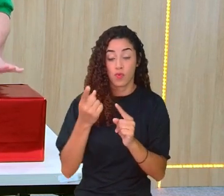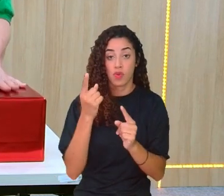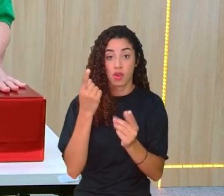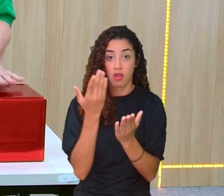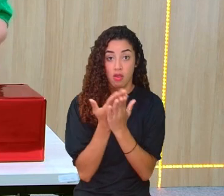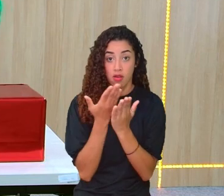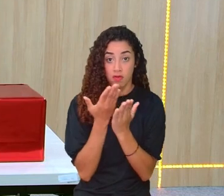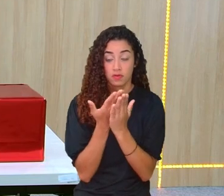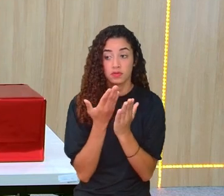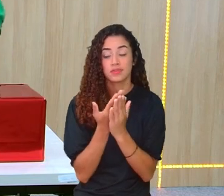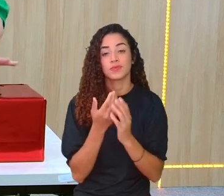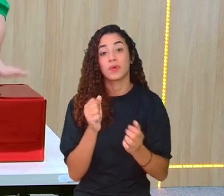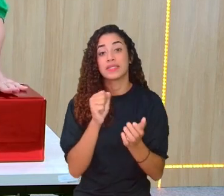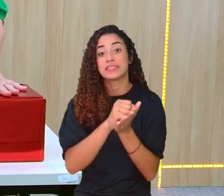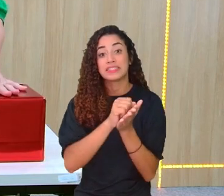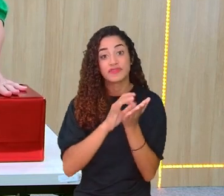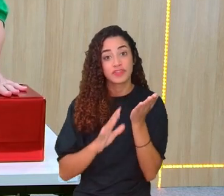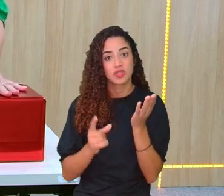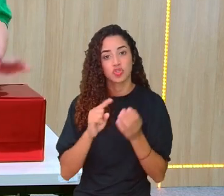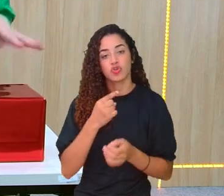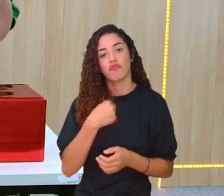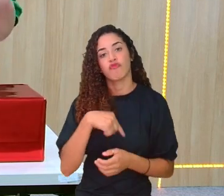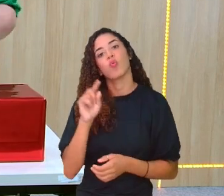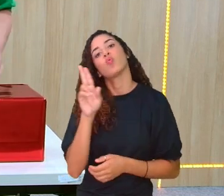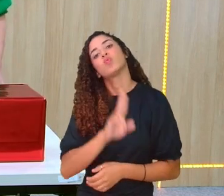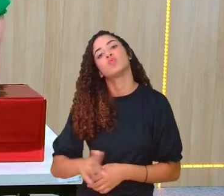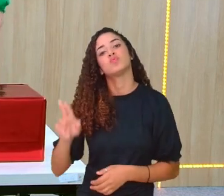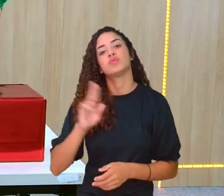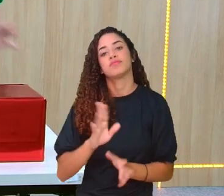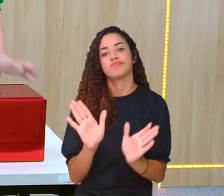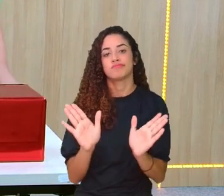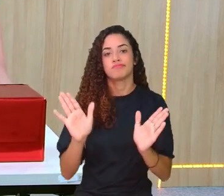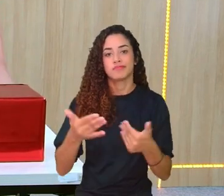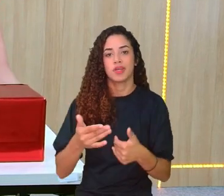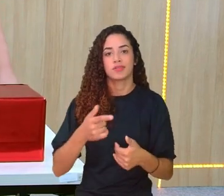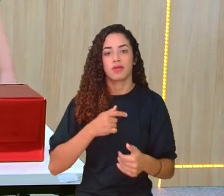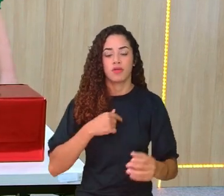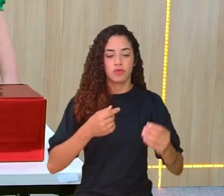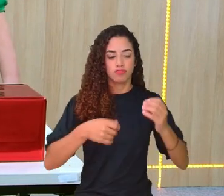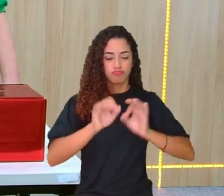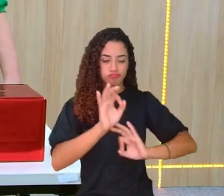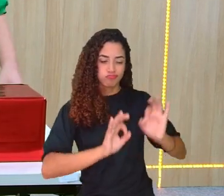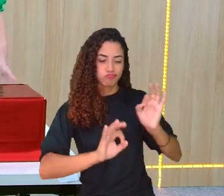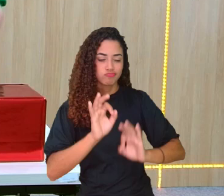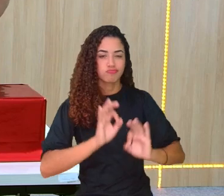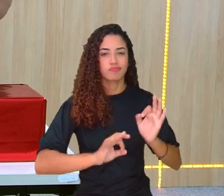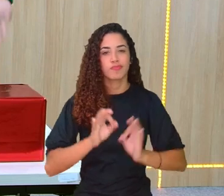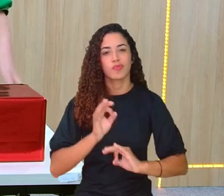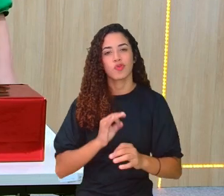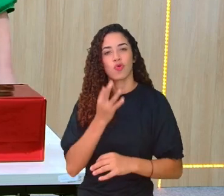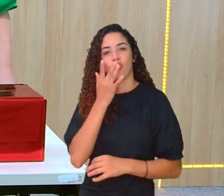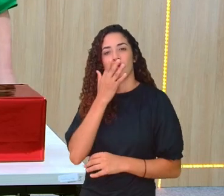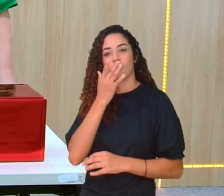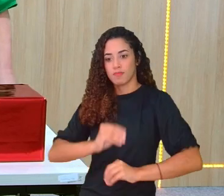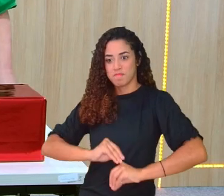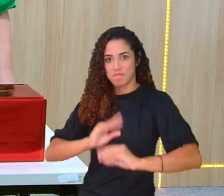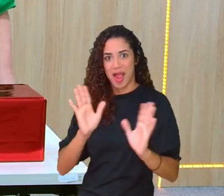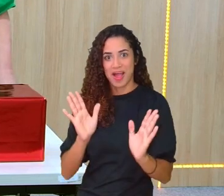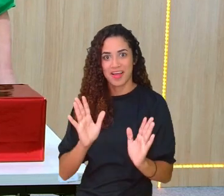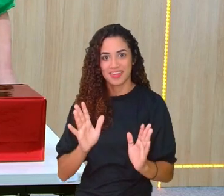esta atividade, que eu vou usar essas caixas que eu embalei, de cores bem chamativas,